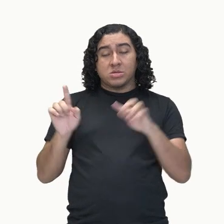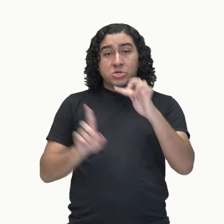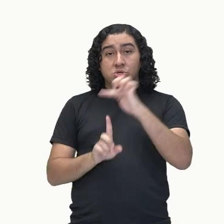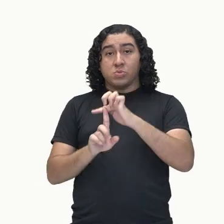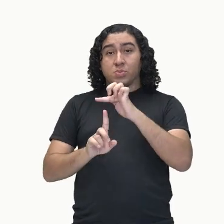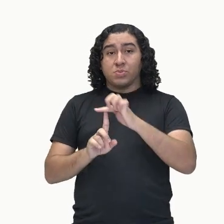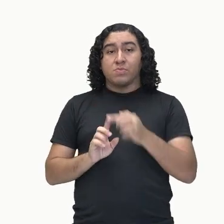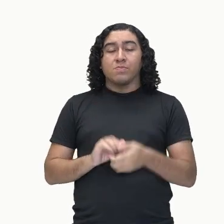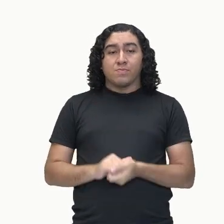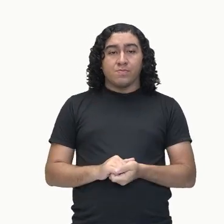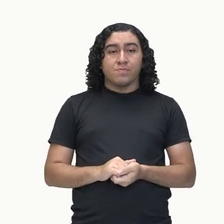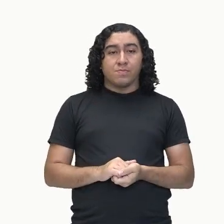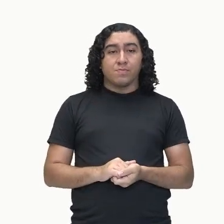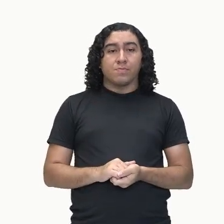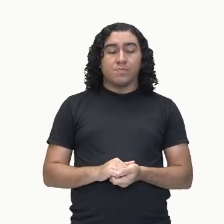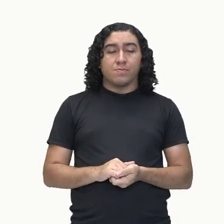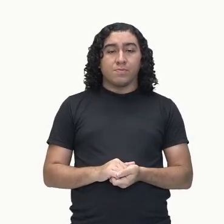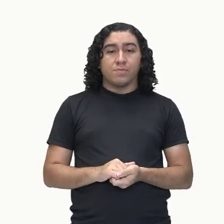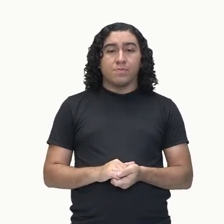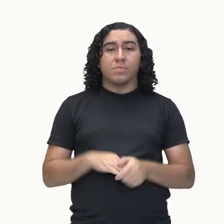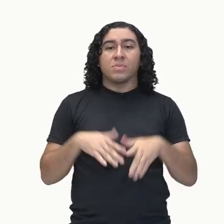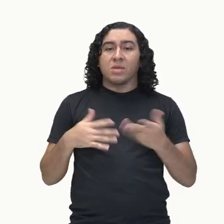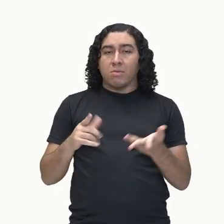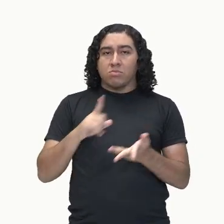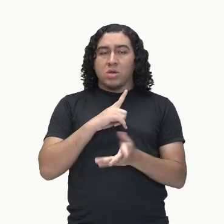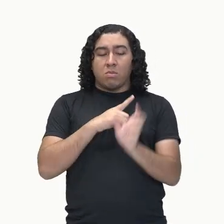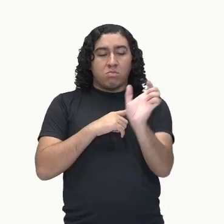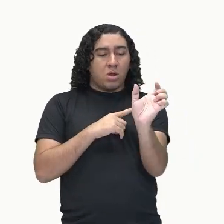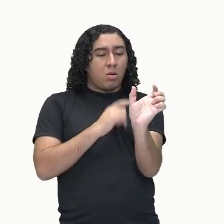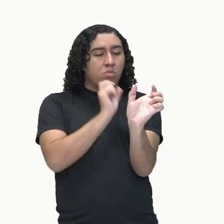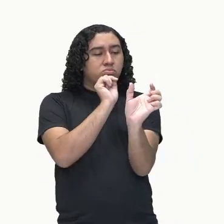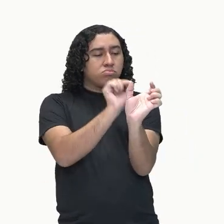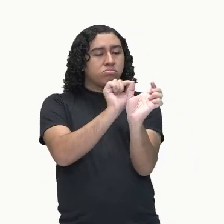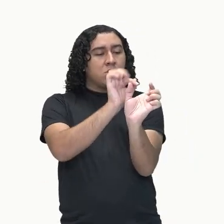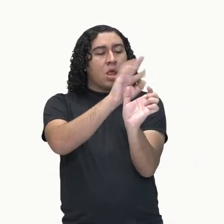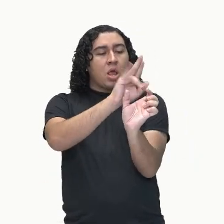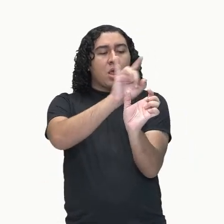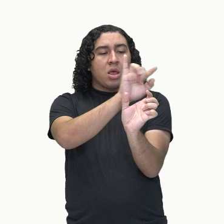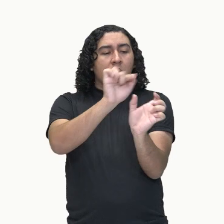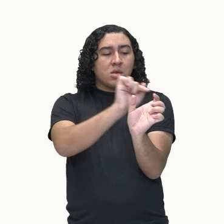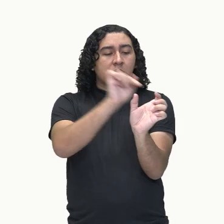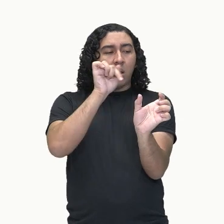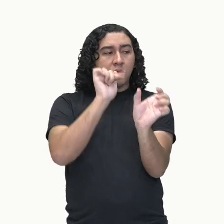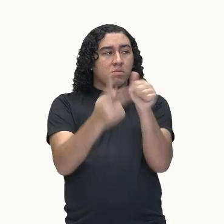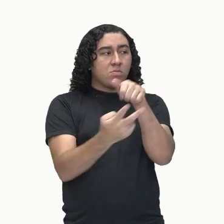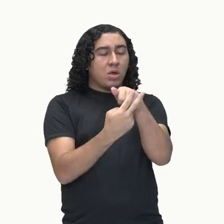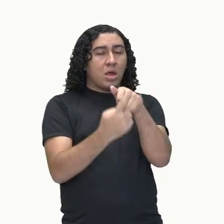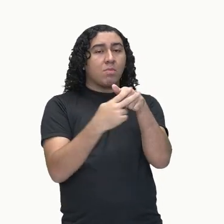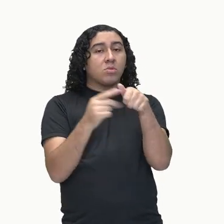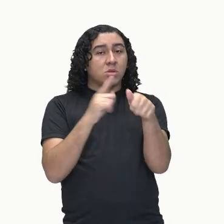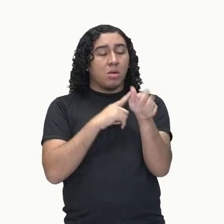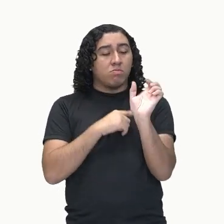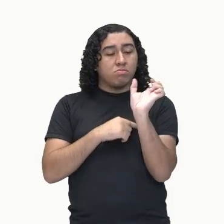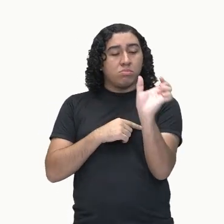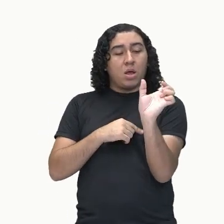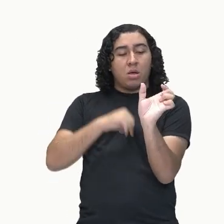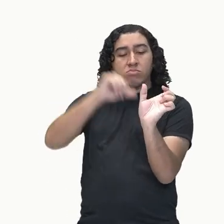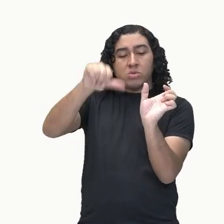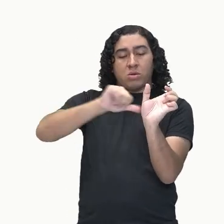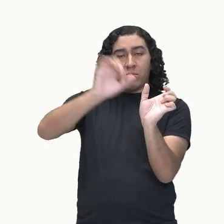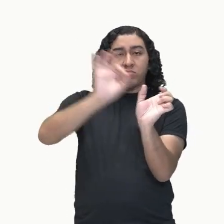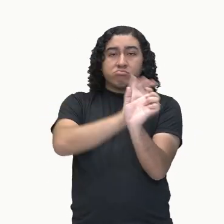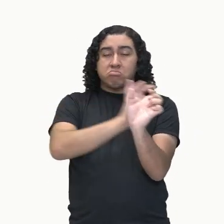Então aquela que aquele negócio da raiz dos verbos regulares que são raízes inalteráveis